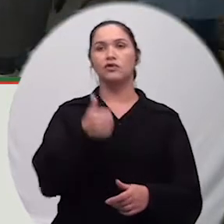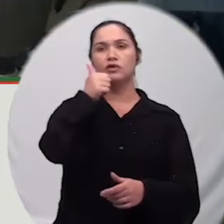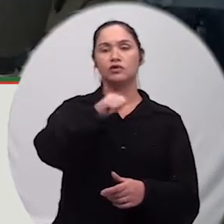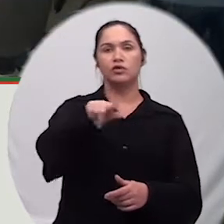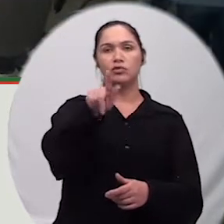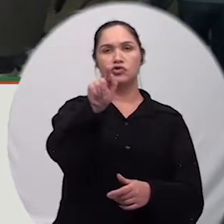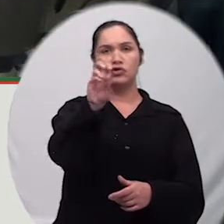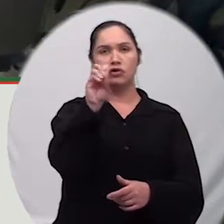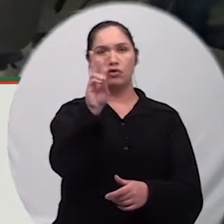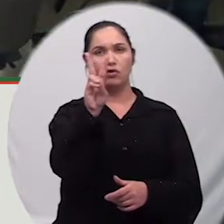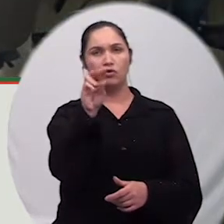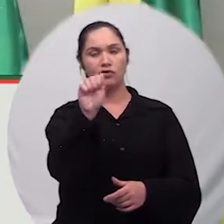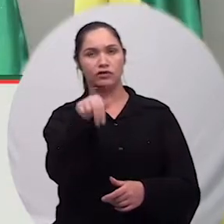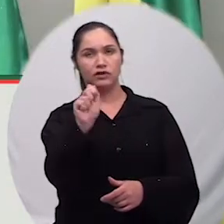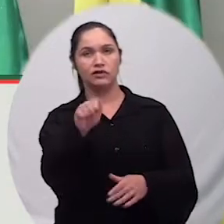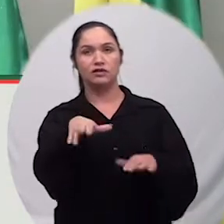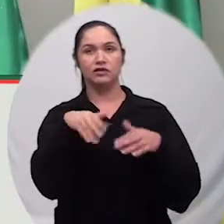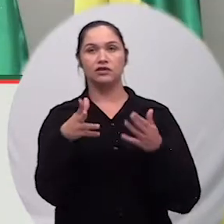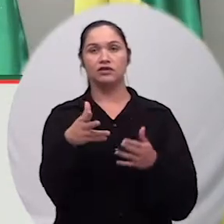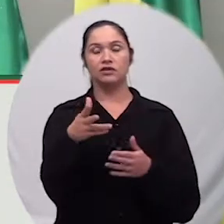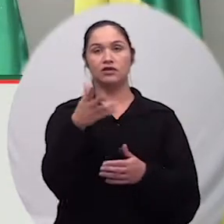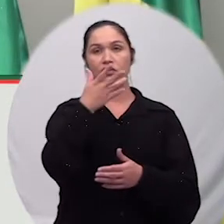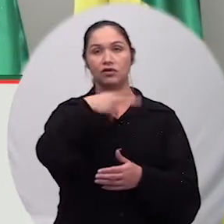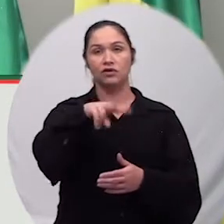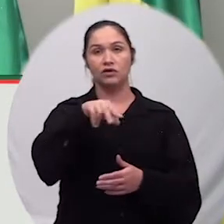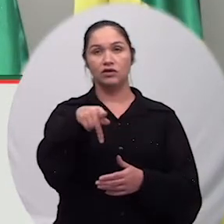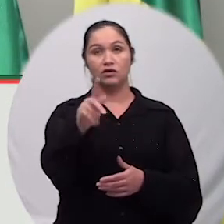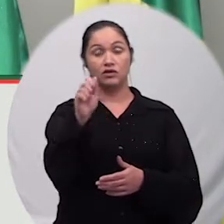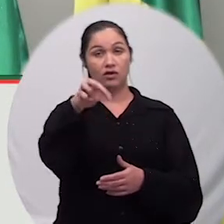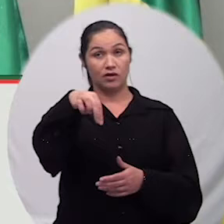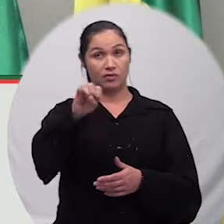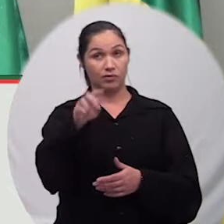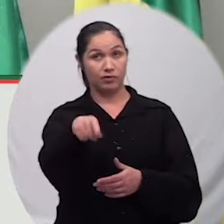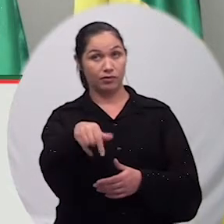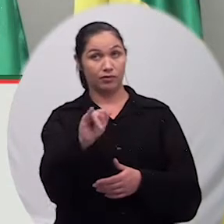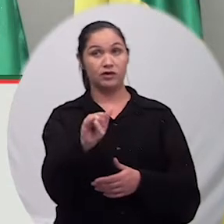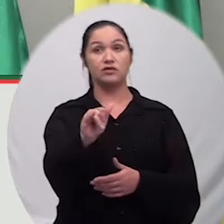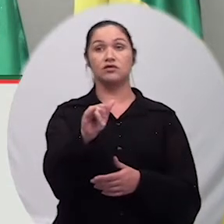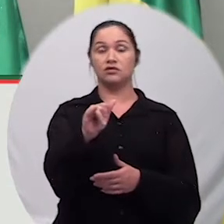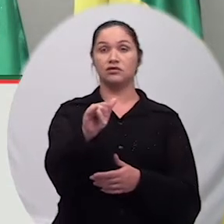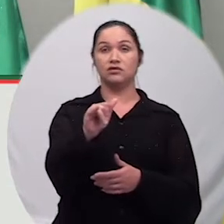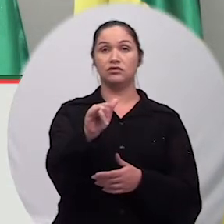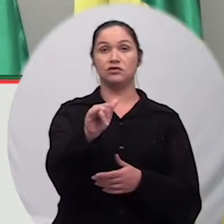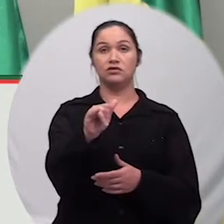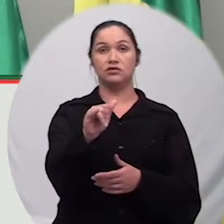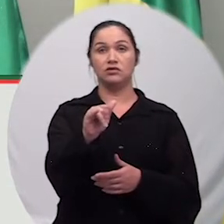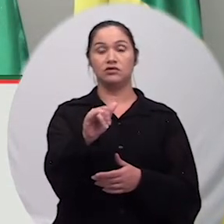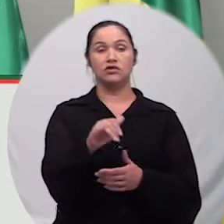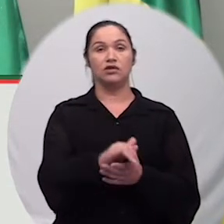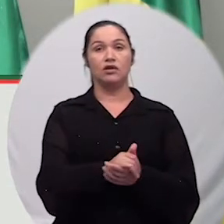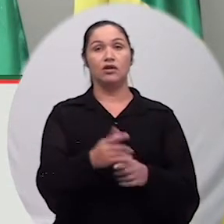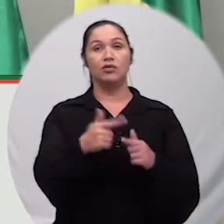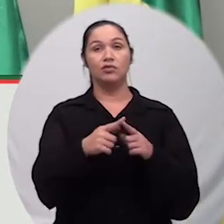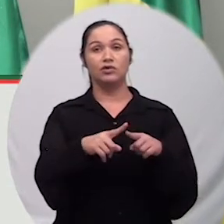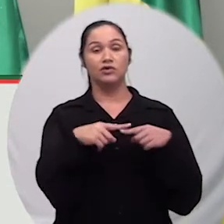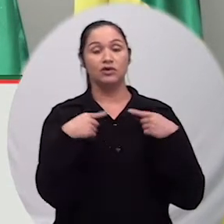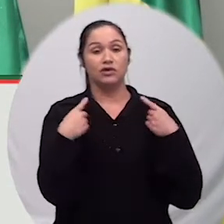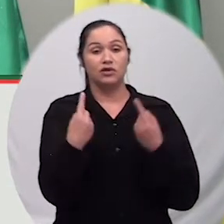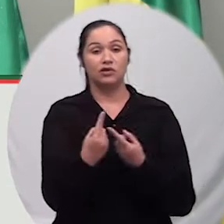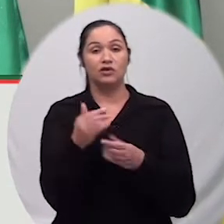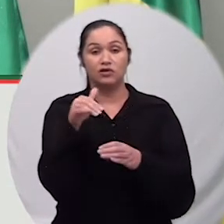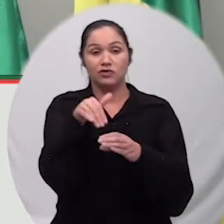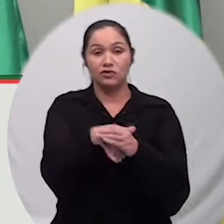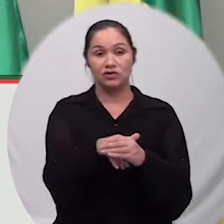Zanetti. Na verdade, acho que o vereador Kaminski fez uma observação importante. Na verdade, a gente votou em primeira votação na sessão